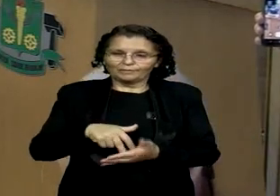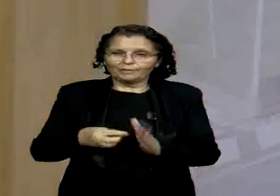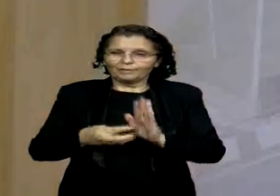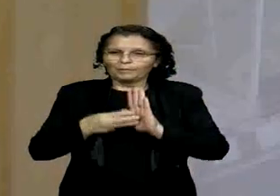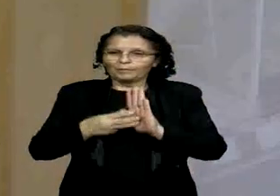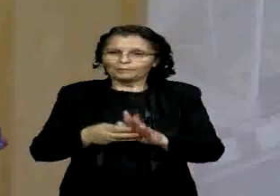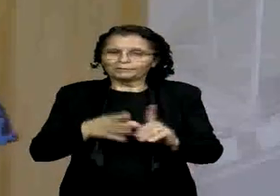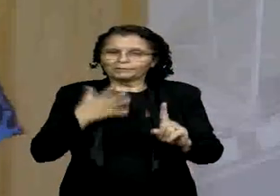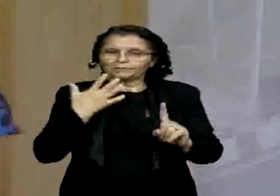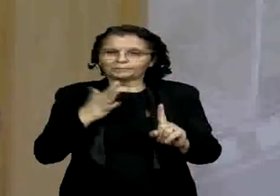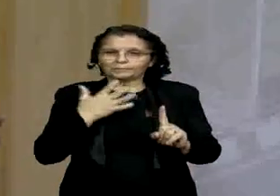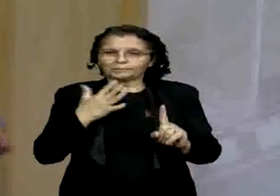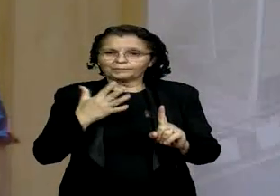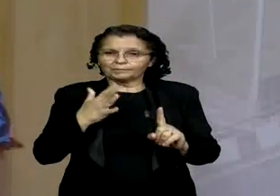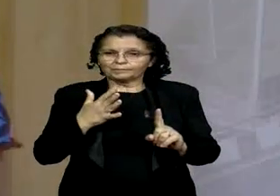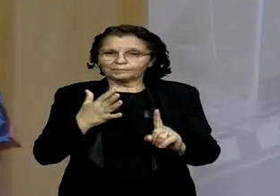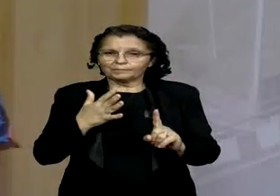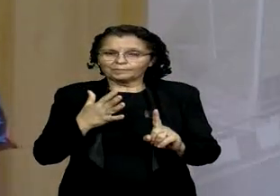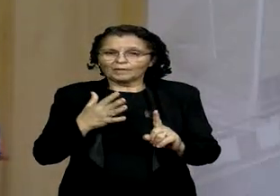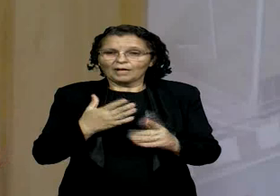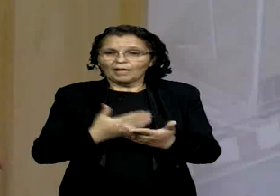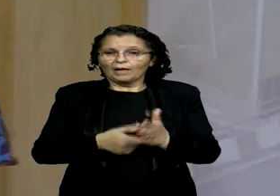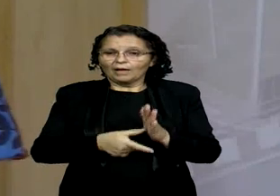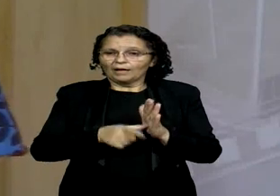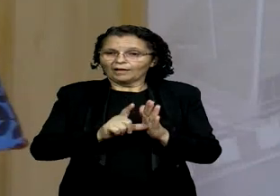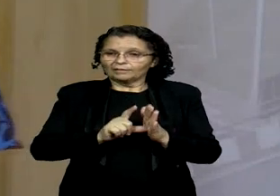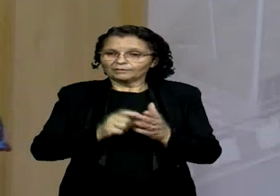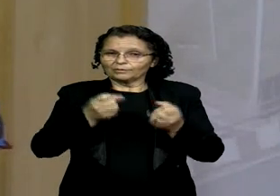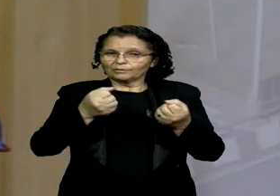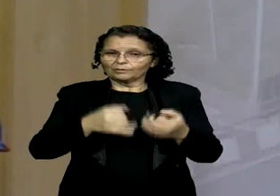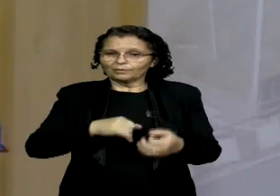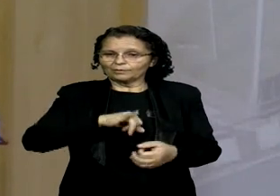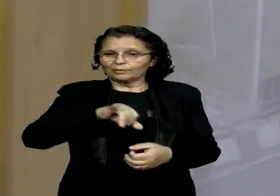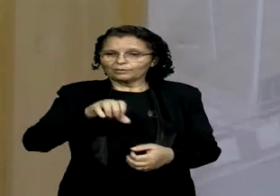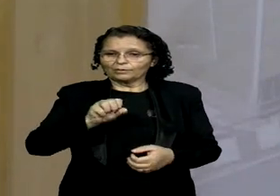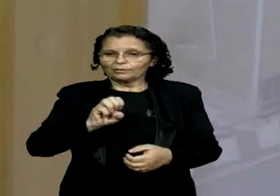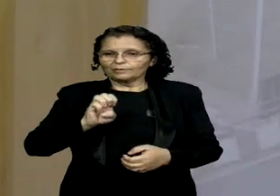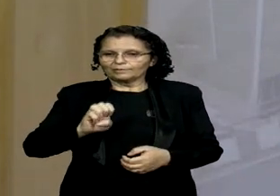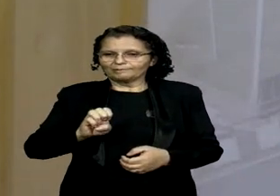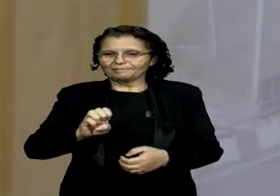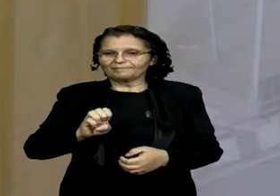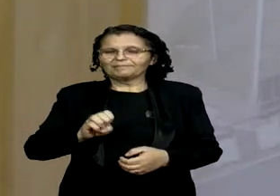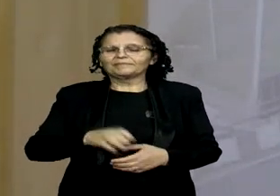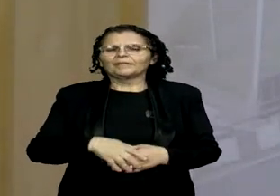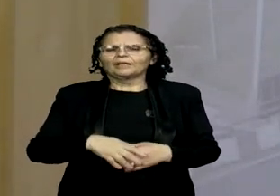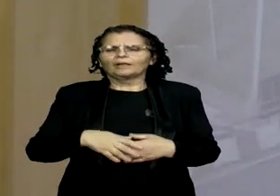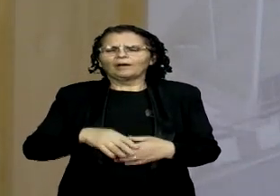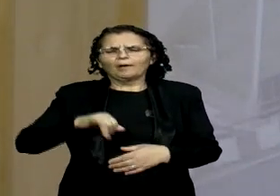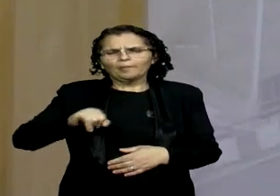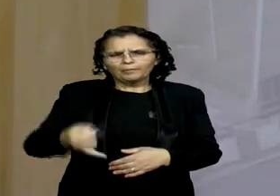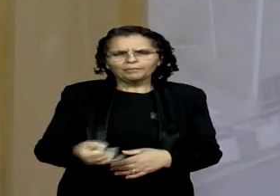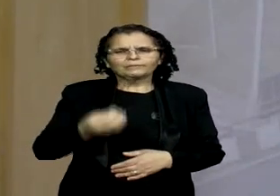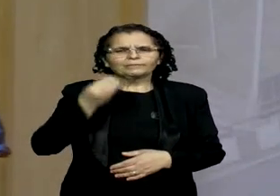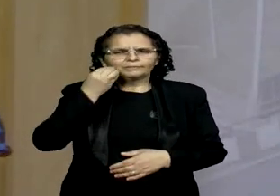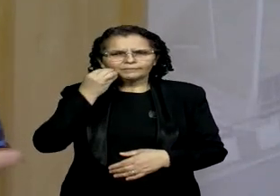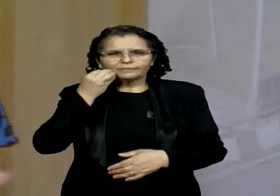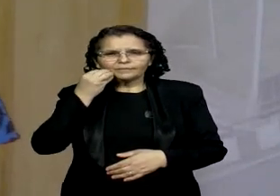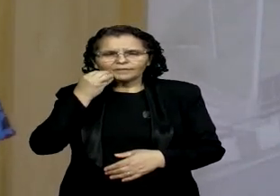de aplauso, mas antes de começar a falar um pouco da Josi, eu queria aproveitar essa moção para falar sobre algumas